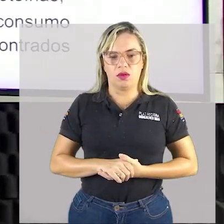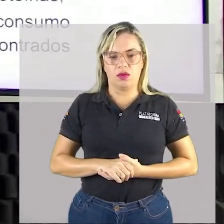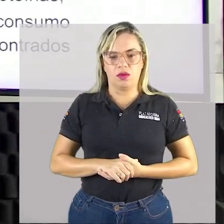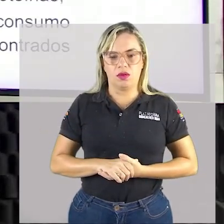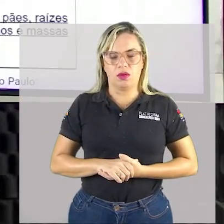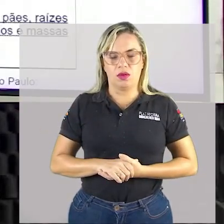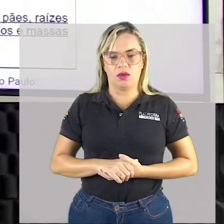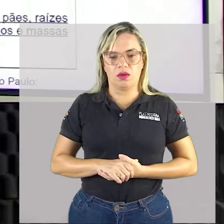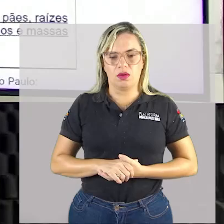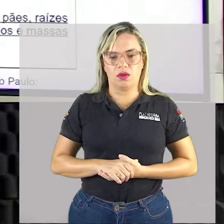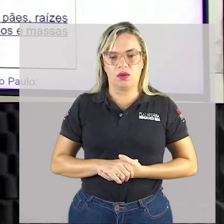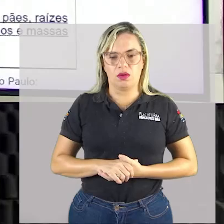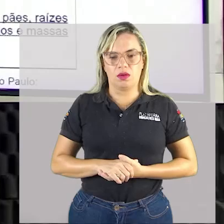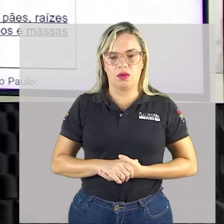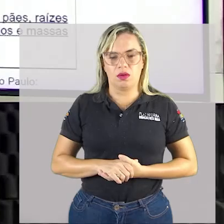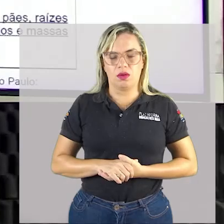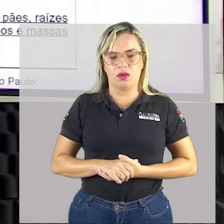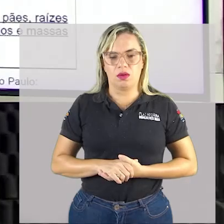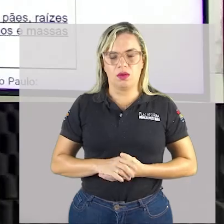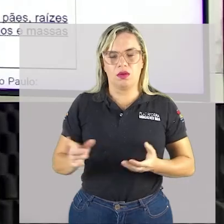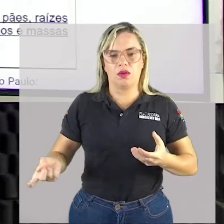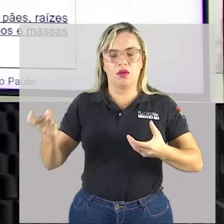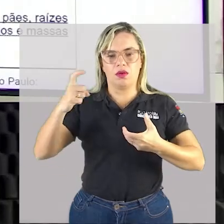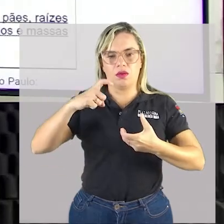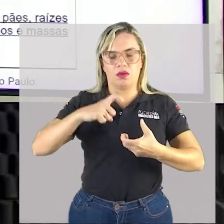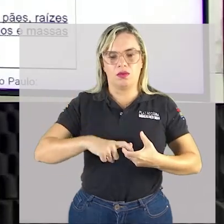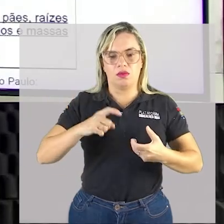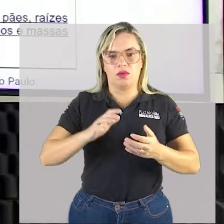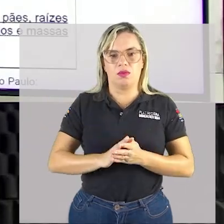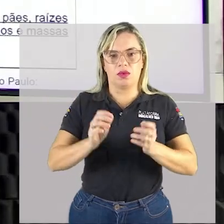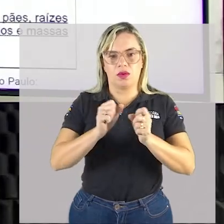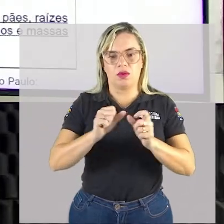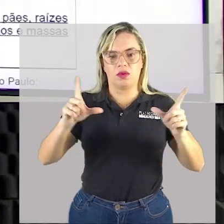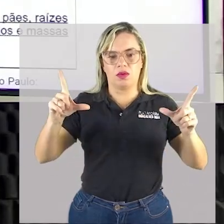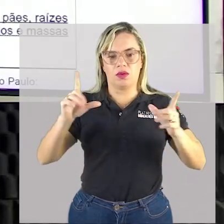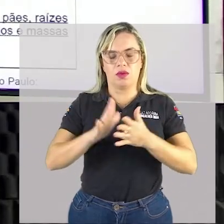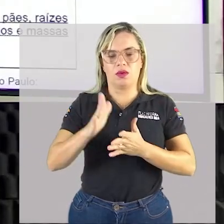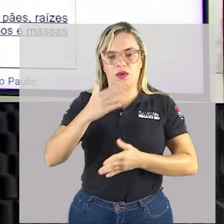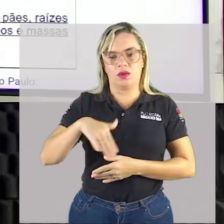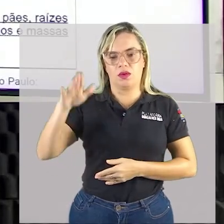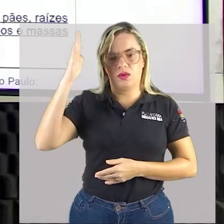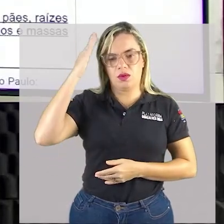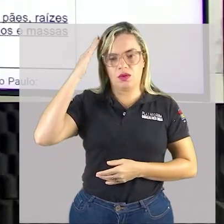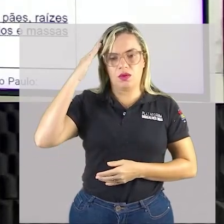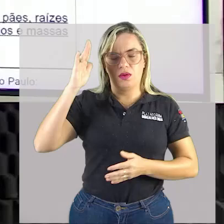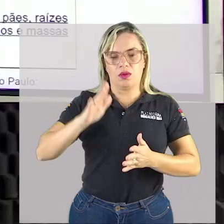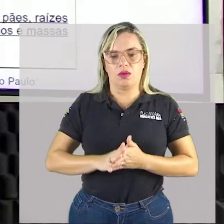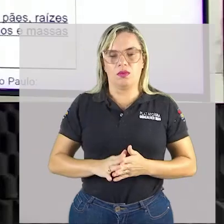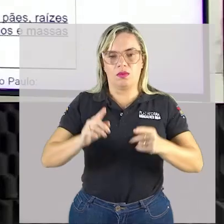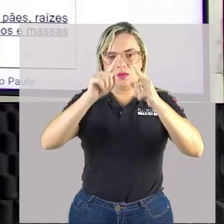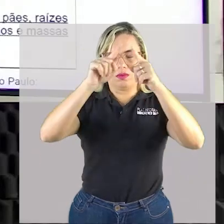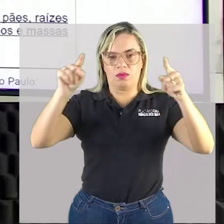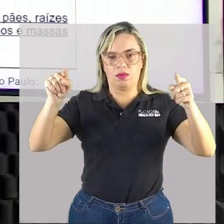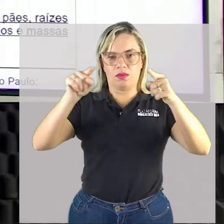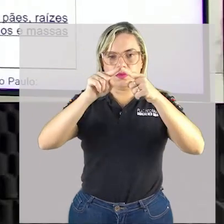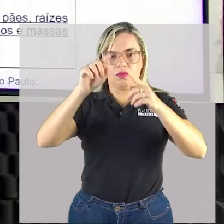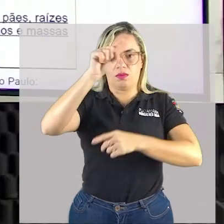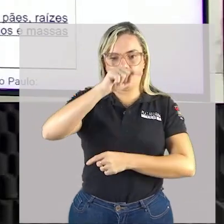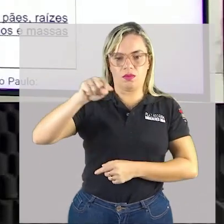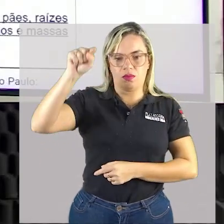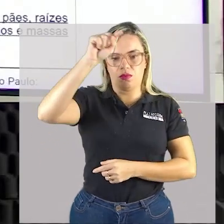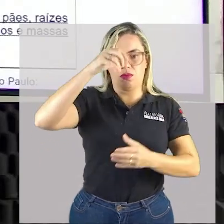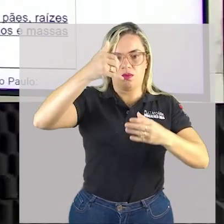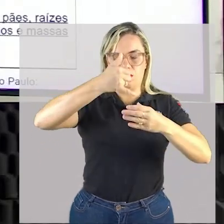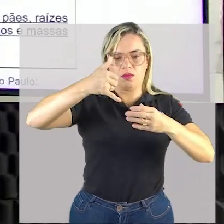então, aqui, é porque eu tenho que voltar, tá? Mas a gente vai entender. Então, no nível 4, ele trouxe aqui